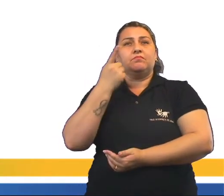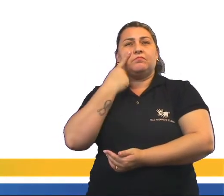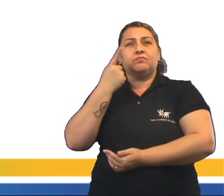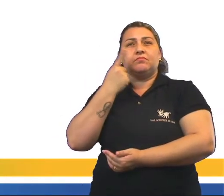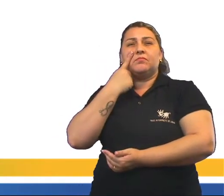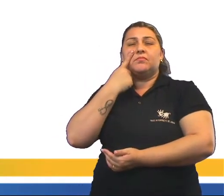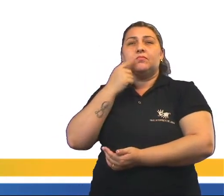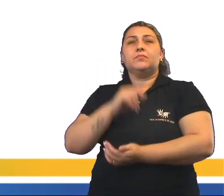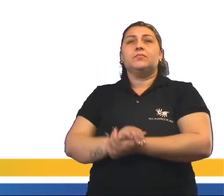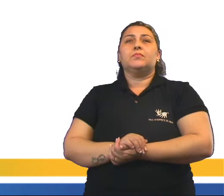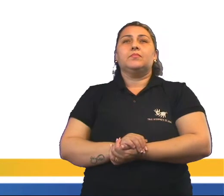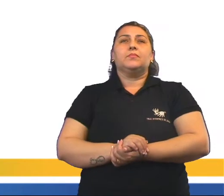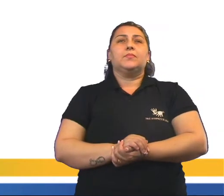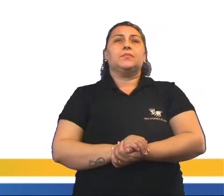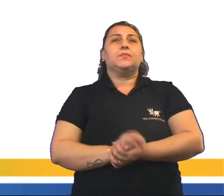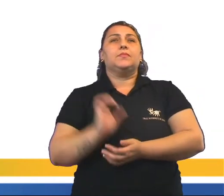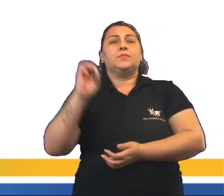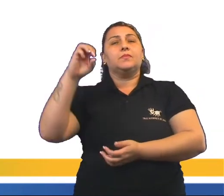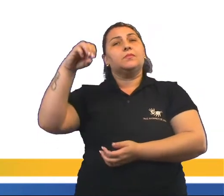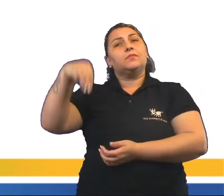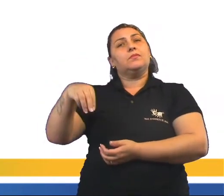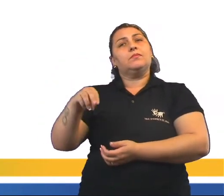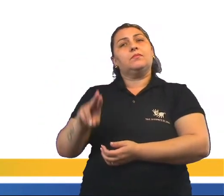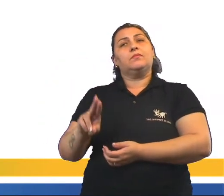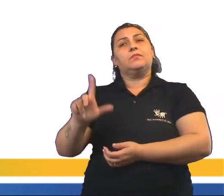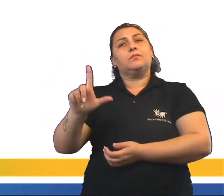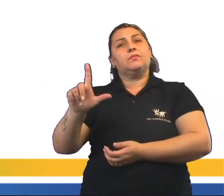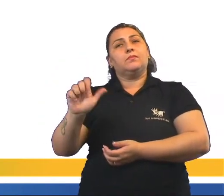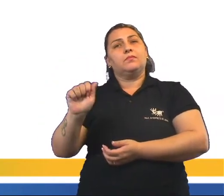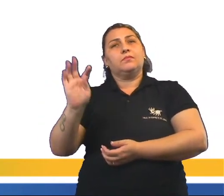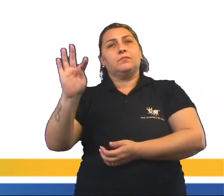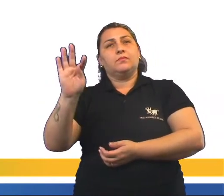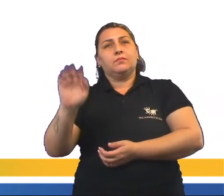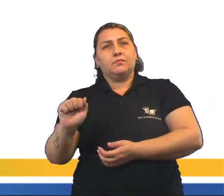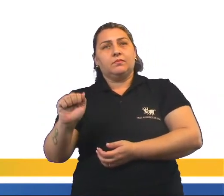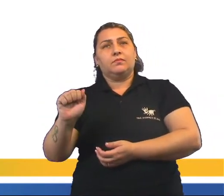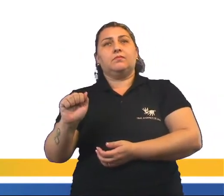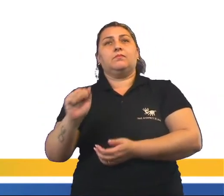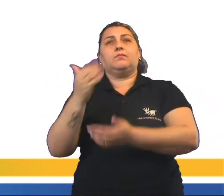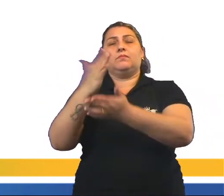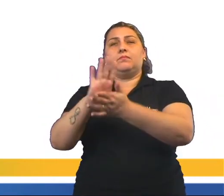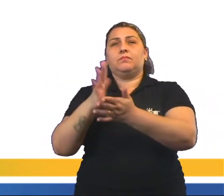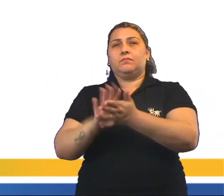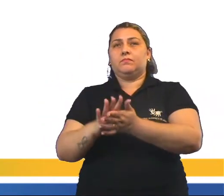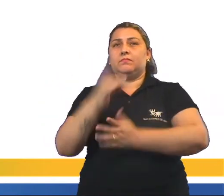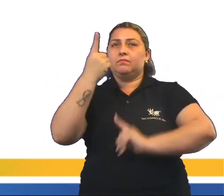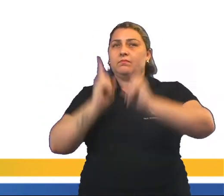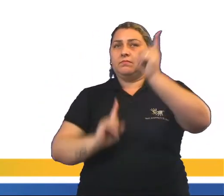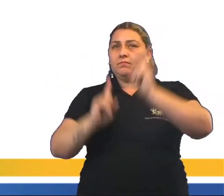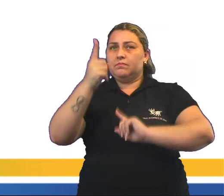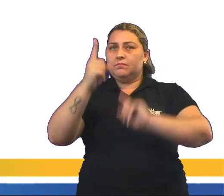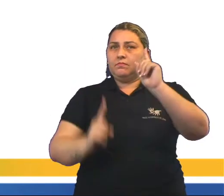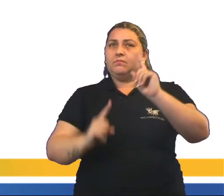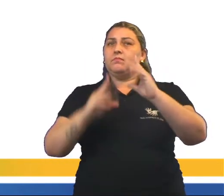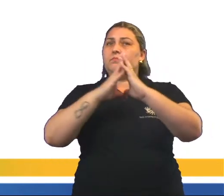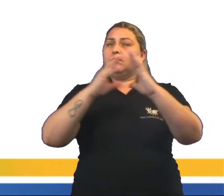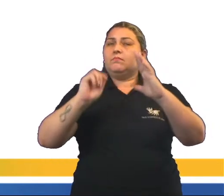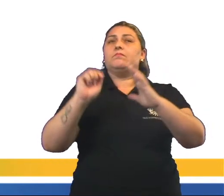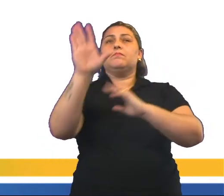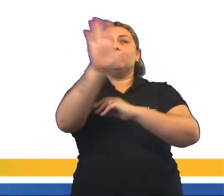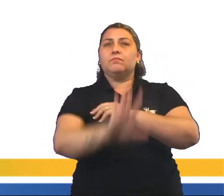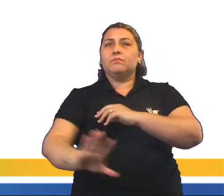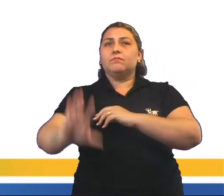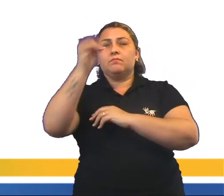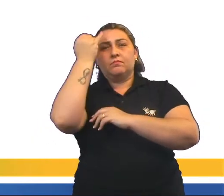Um outro estereótipo muito comum, a gente vê aí na imagem, né? Mulata, samba e carnaval. Será que os símbolos